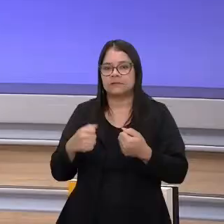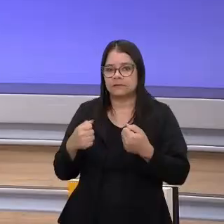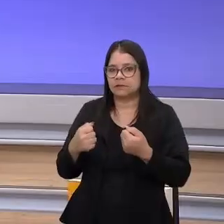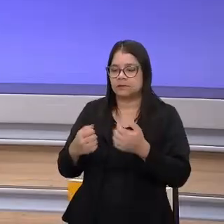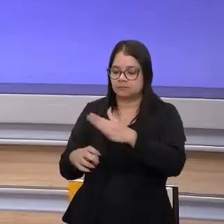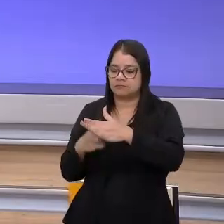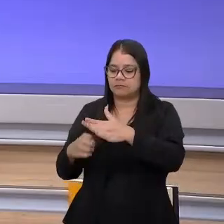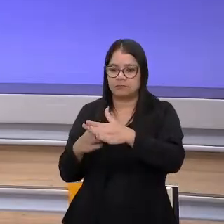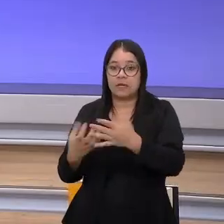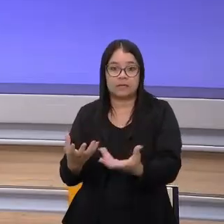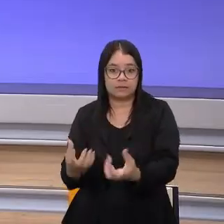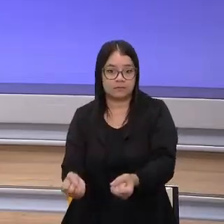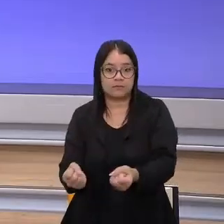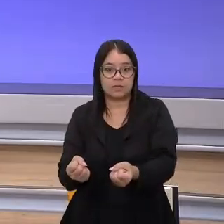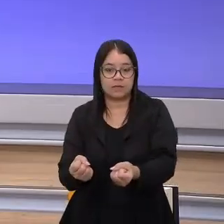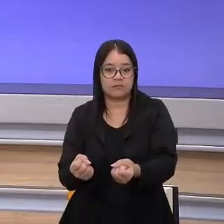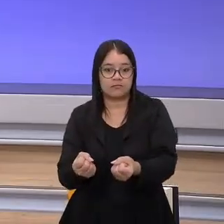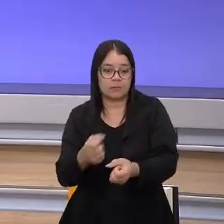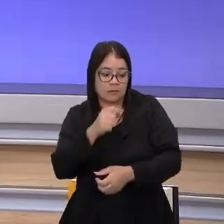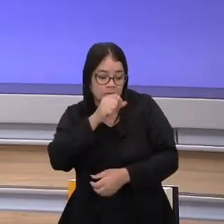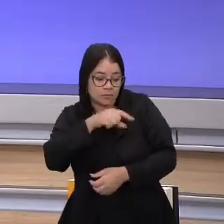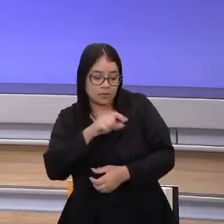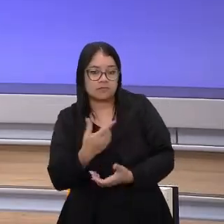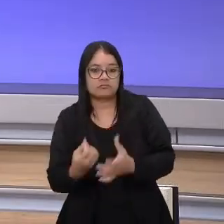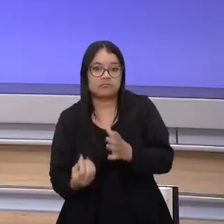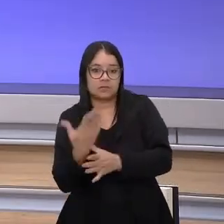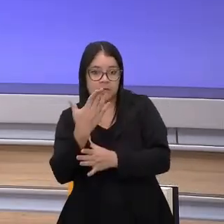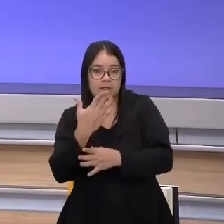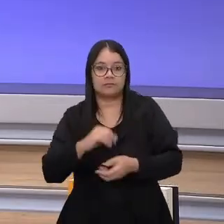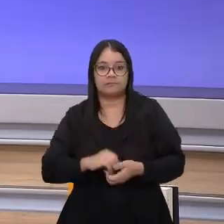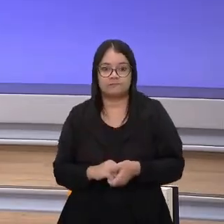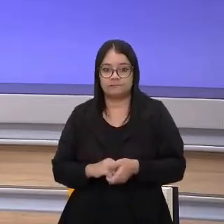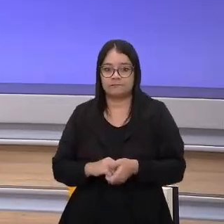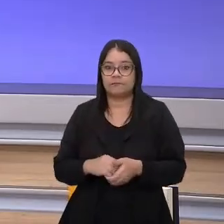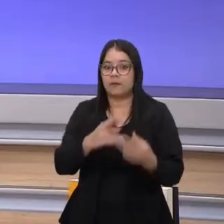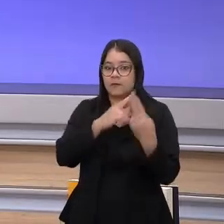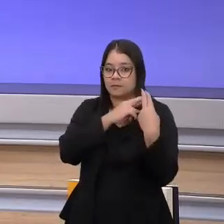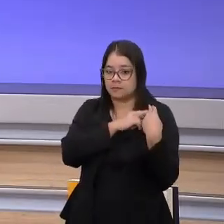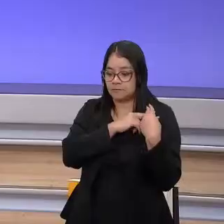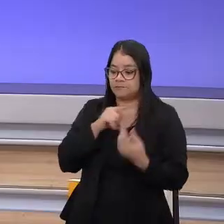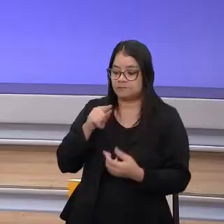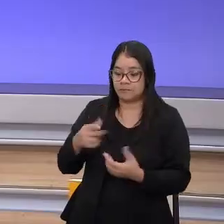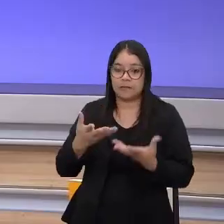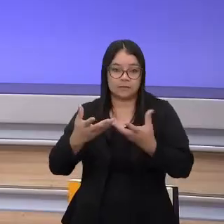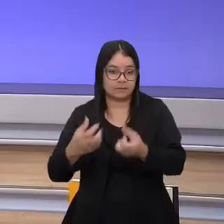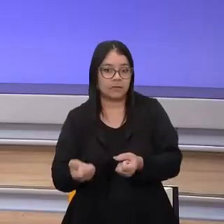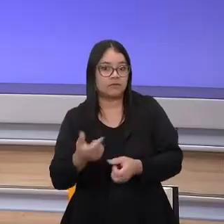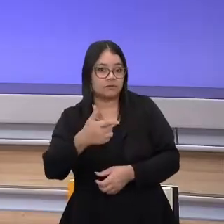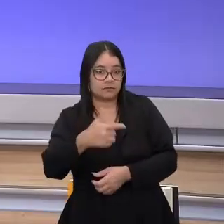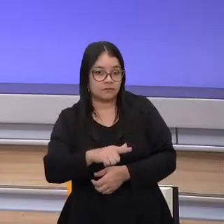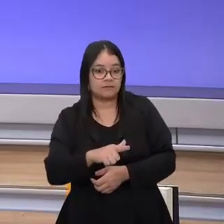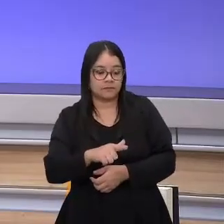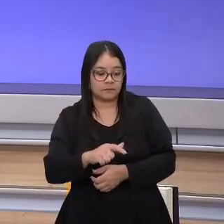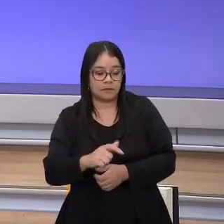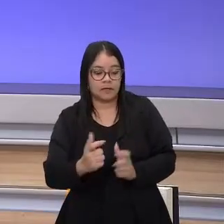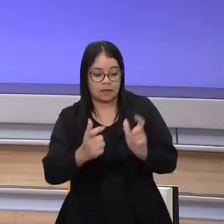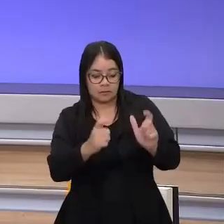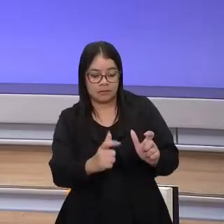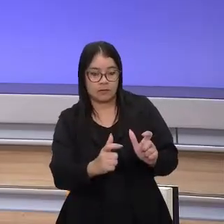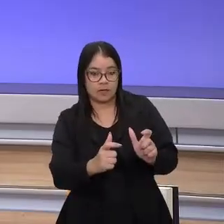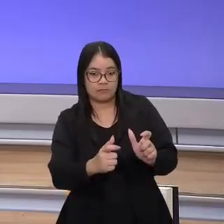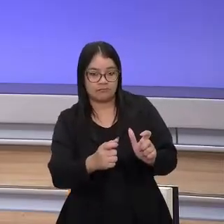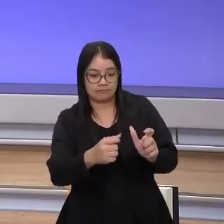esse resíduo que eles fabricaram, eles têm como obrigação receber novamente e destinar de forma correta.